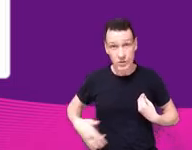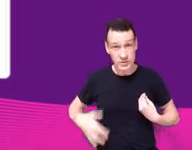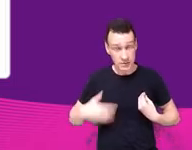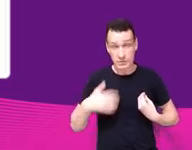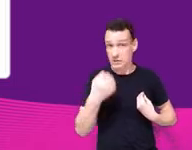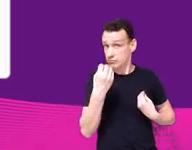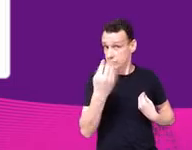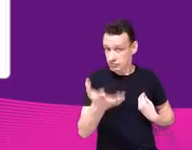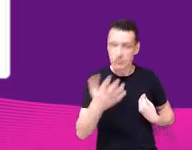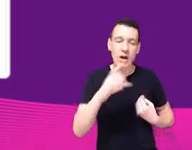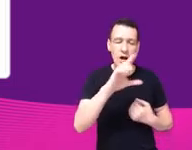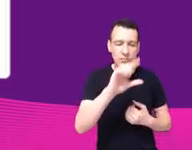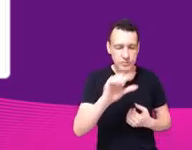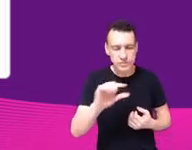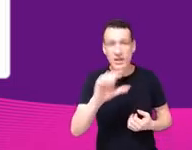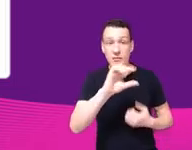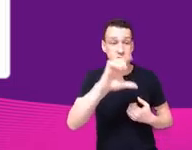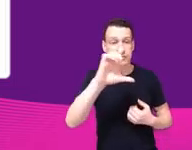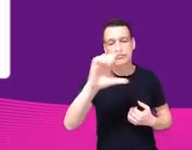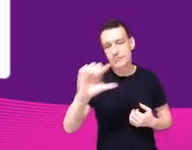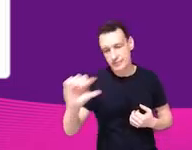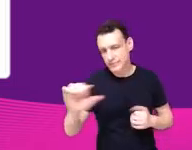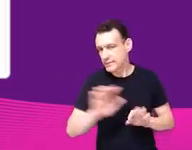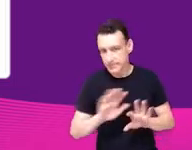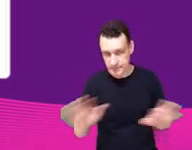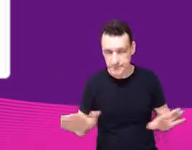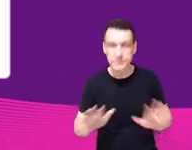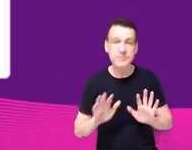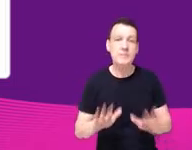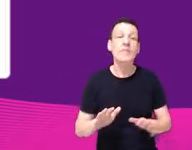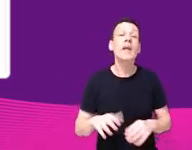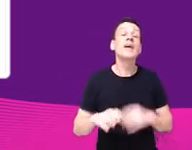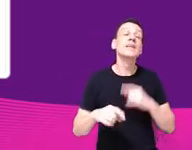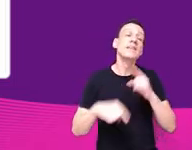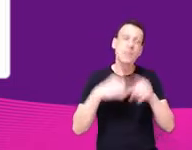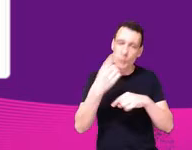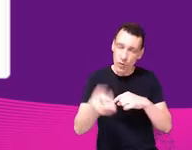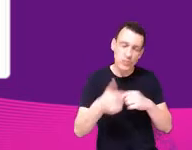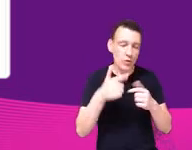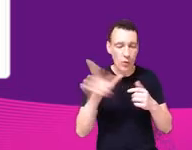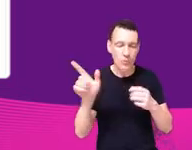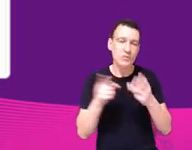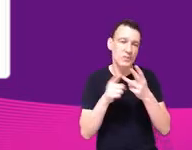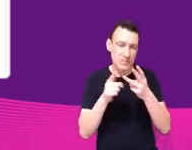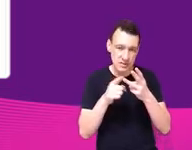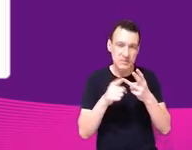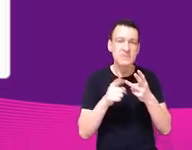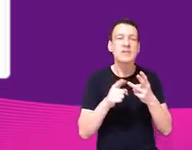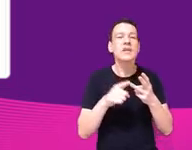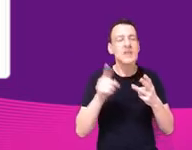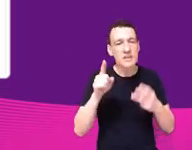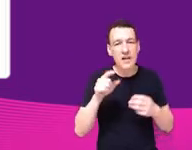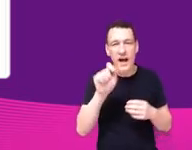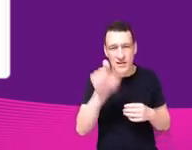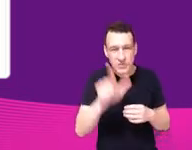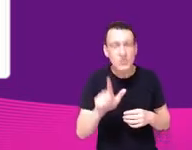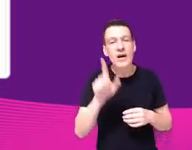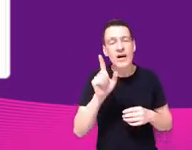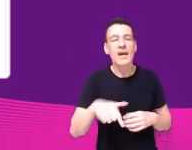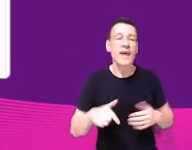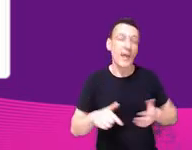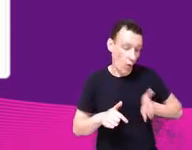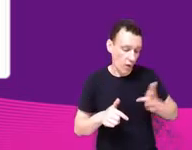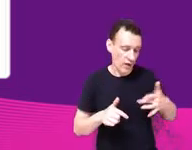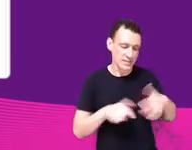eu havia mostrado, e aqui o impressionante incremento dos transplantes a partir de doadores em assistolia, que em